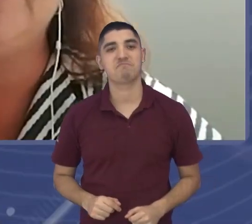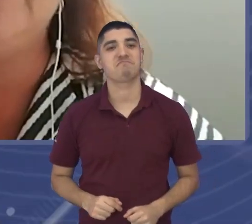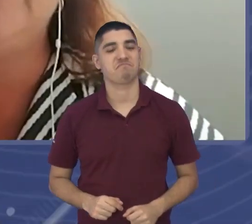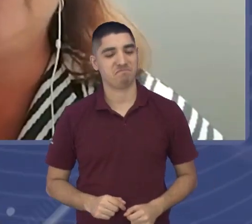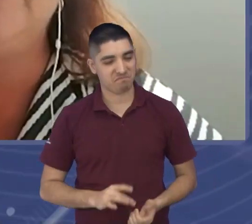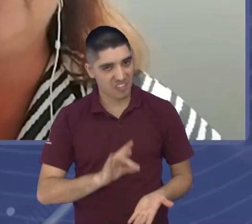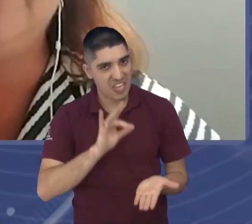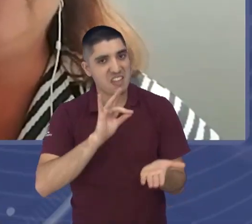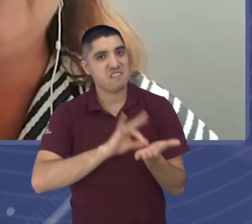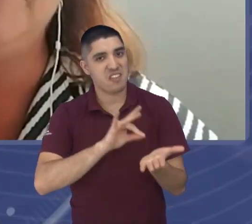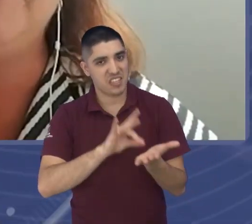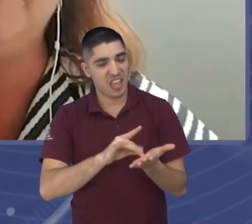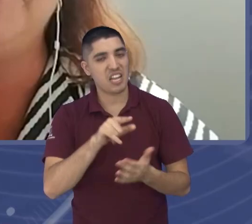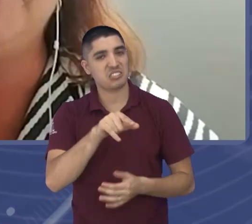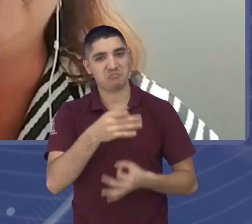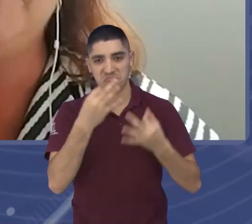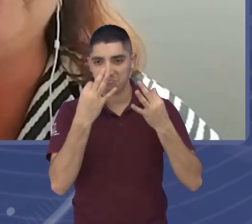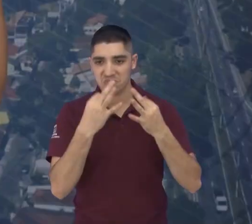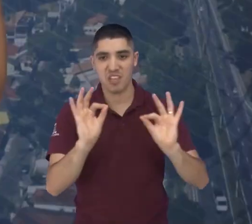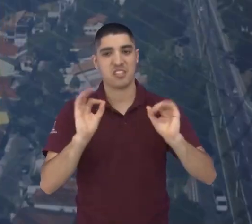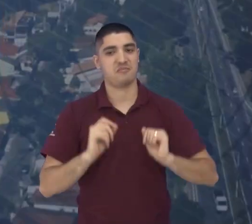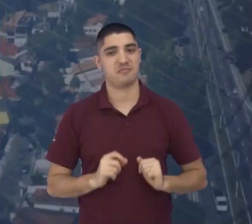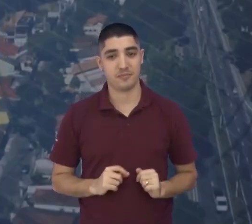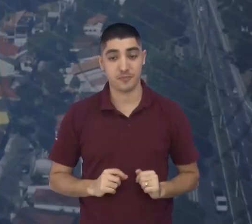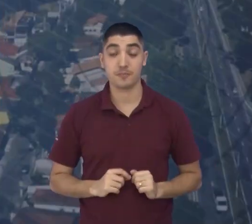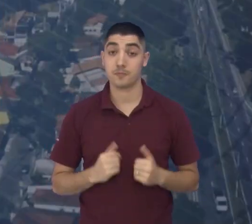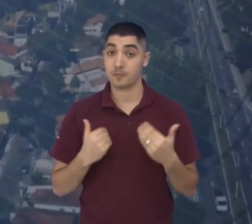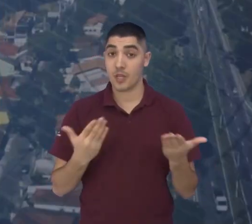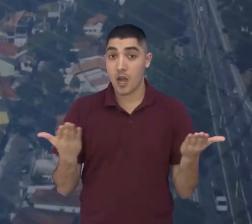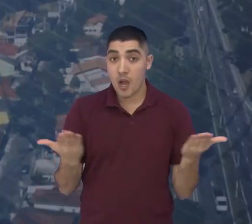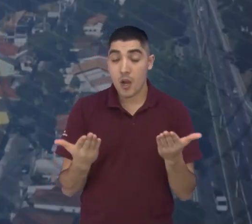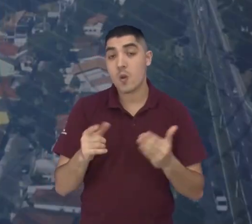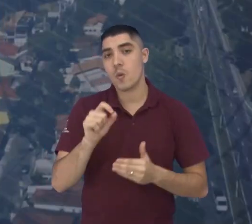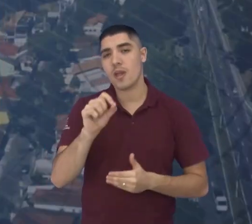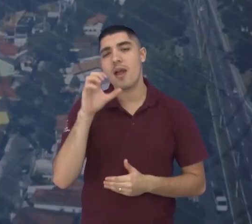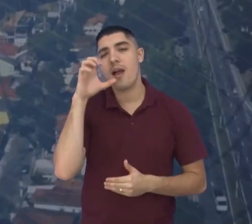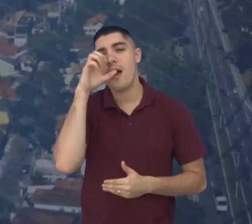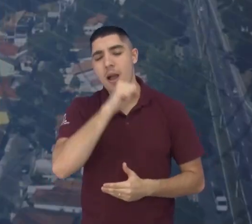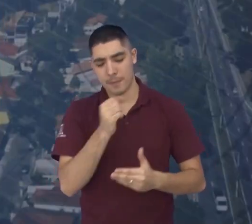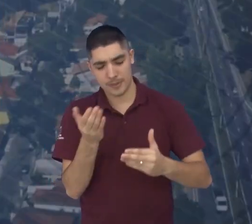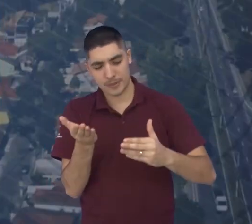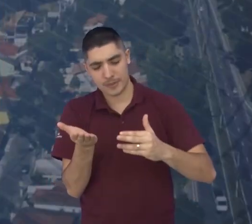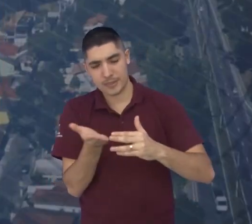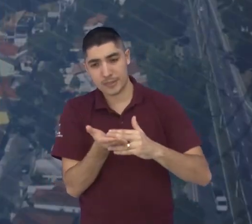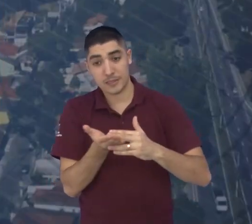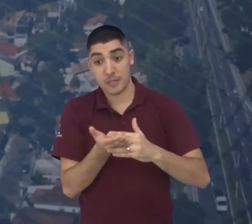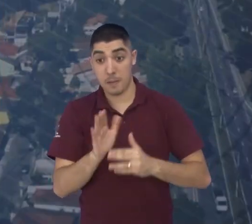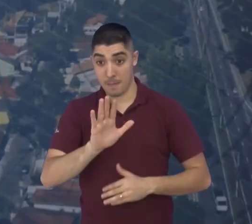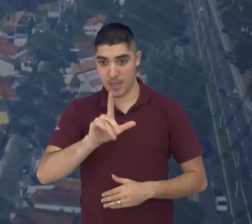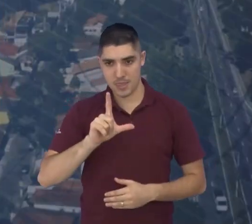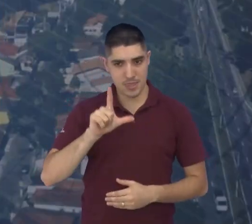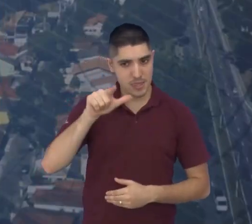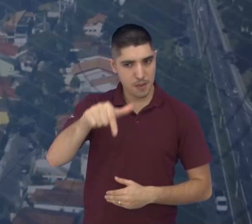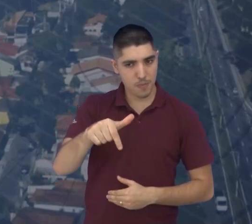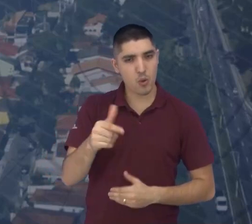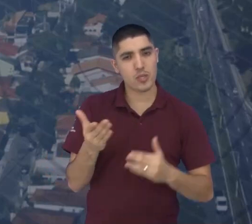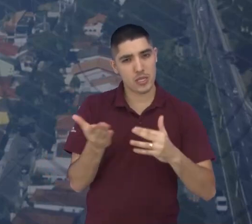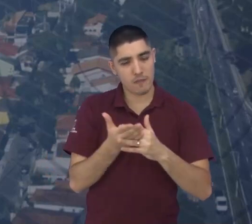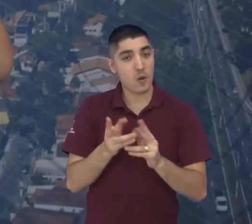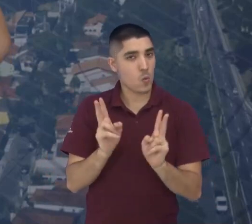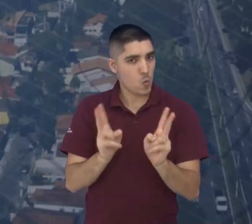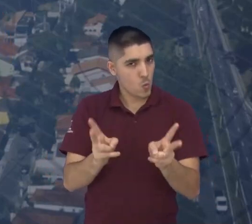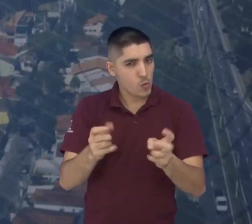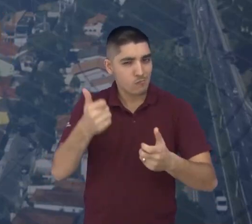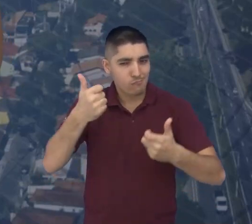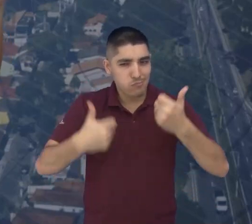Sem dúvidas, né, Maria? Sem dúvidas. Bom, gente, a gente vai então para um rápido intervalo, mas daqui a pouquinho a gente volta.